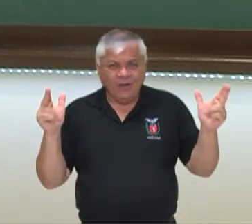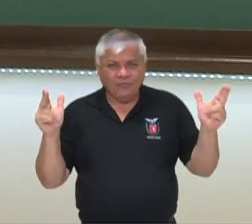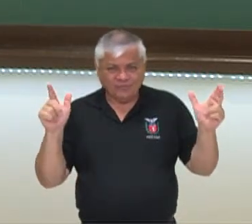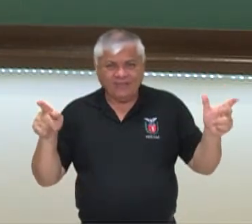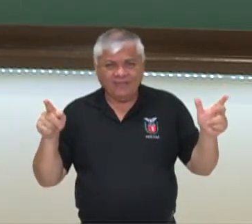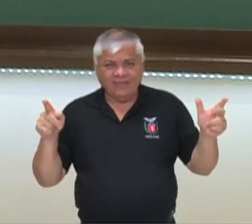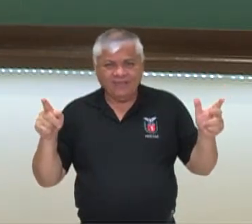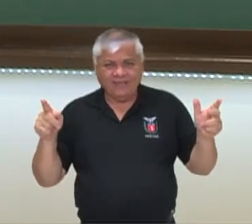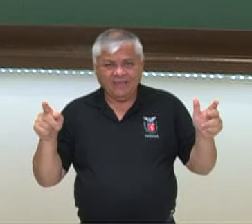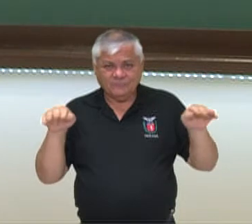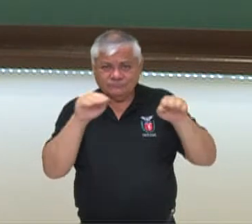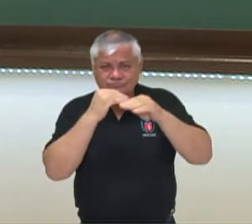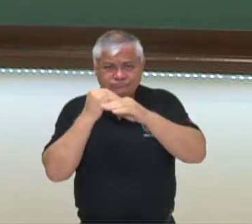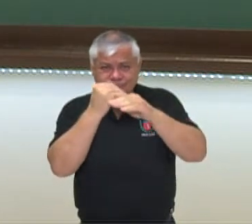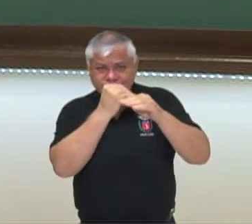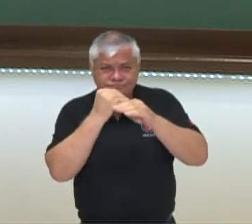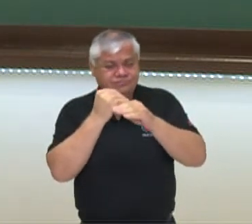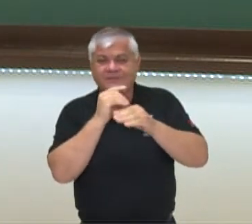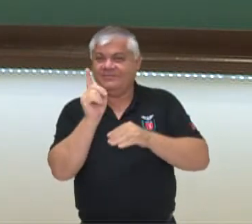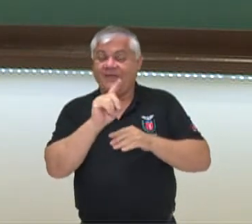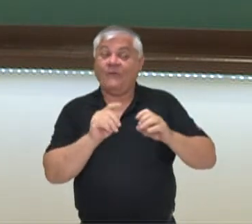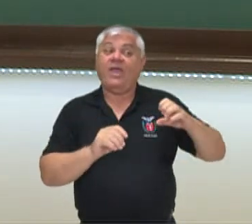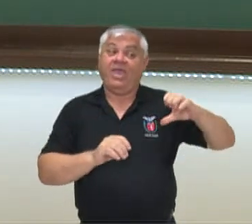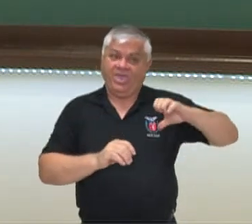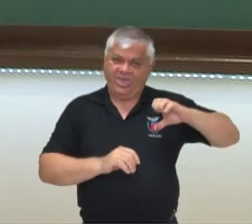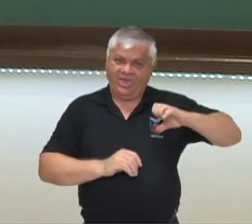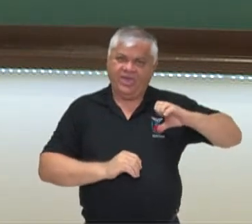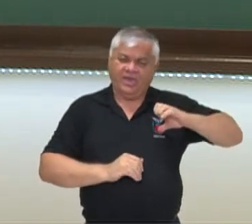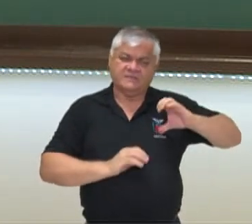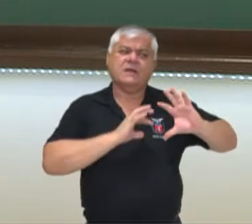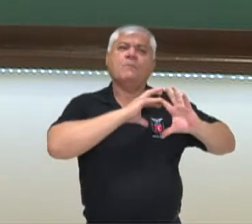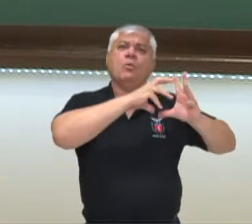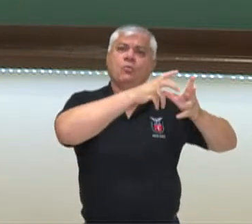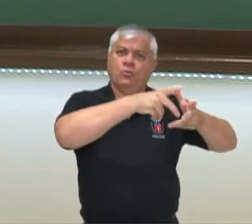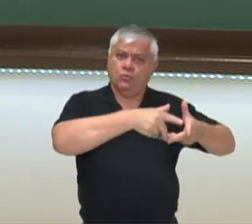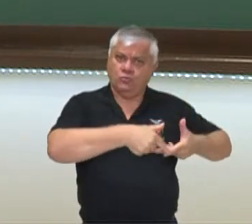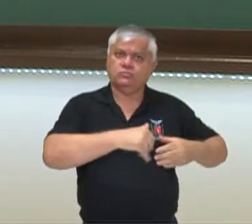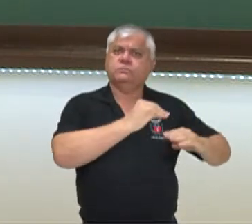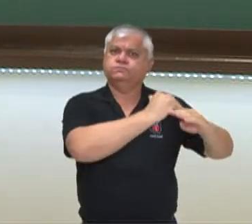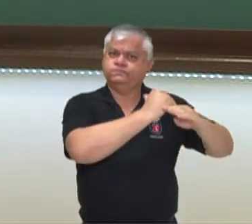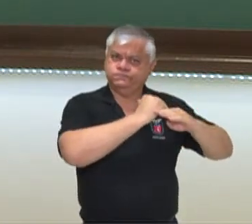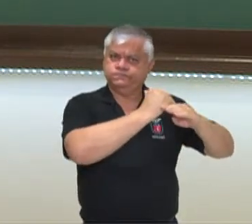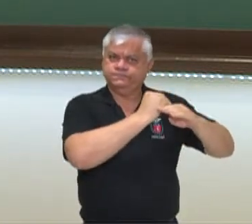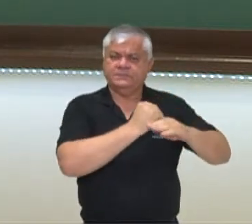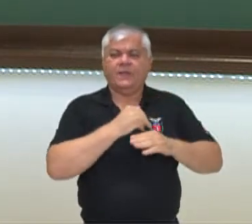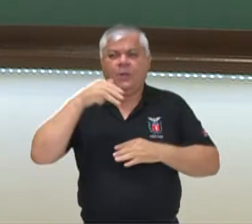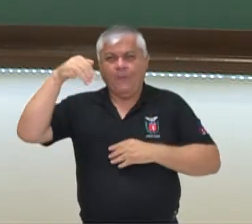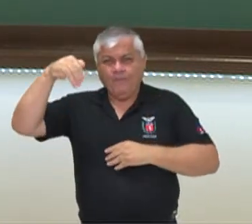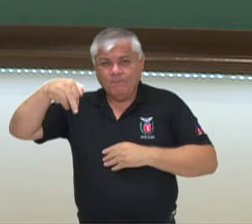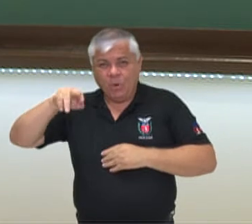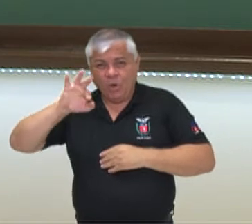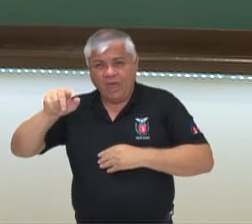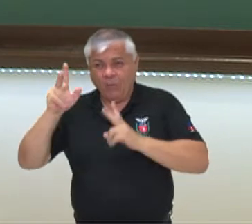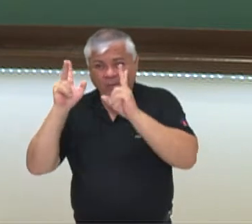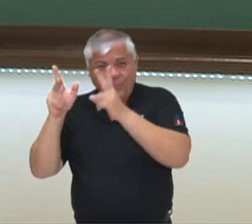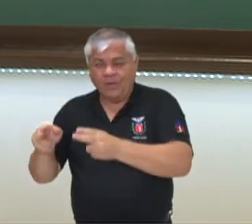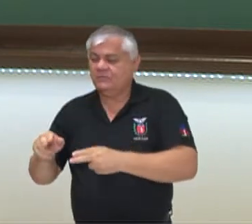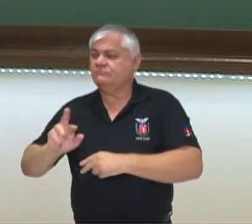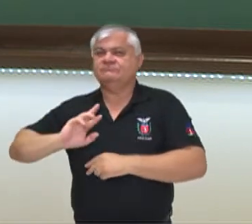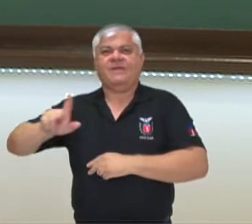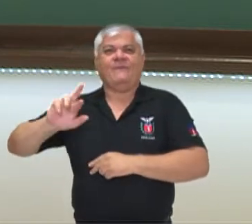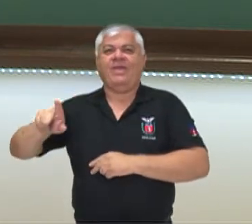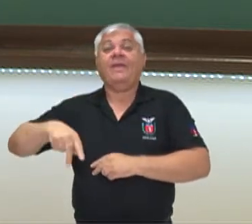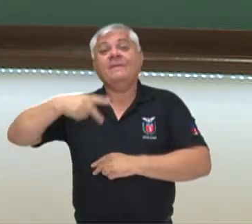Também não, né? A ética tem um caráter universal. Ou seja, a moral é a mesma em todo mundo? Não, né? A questão da